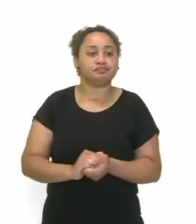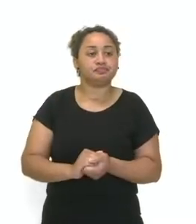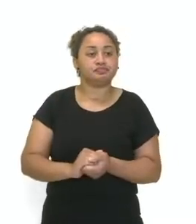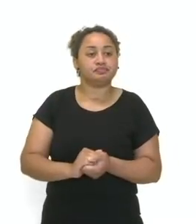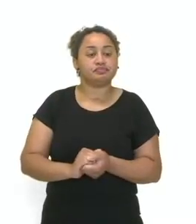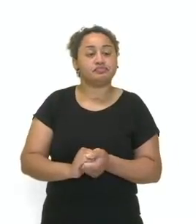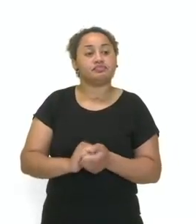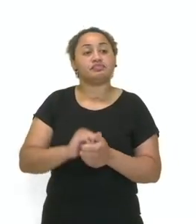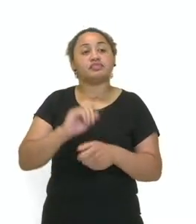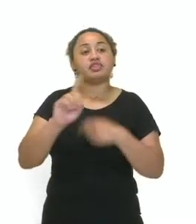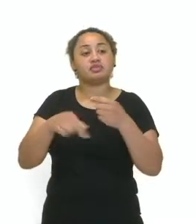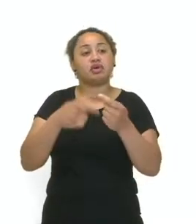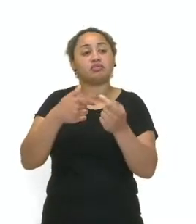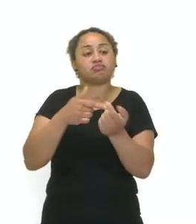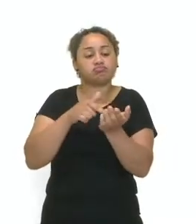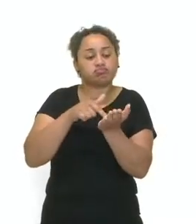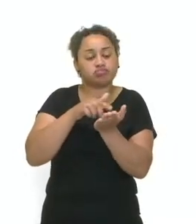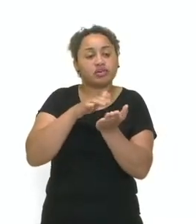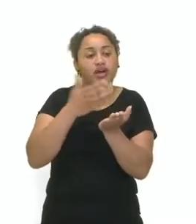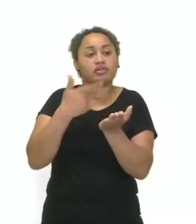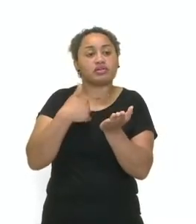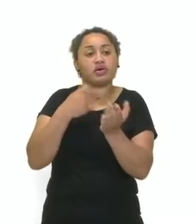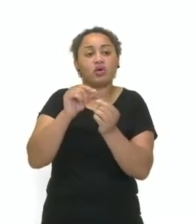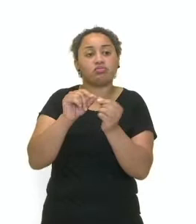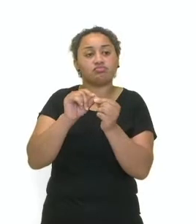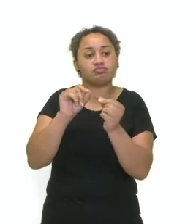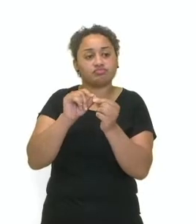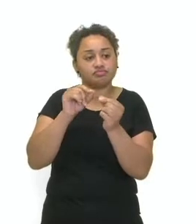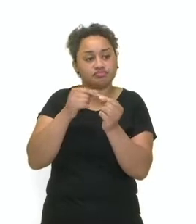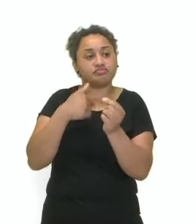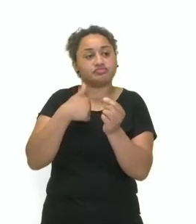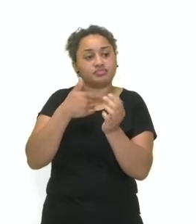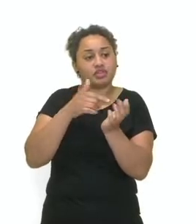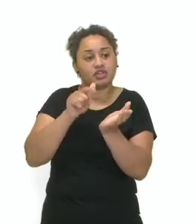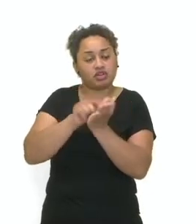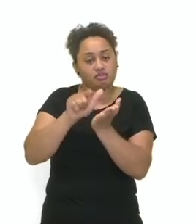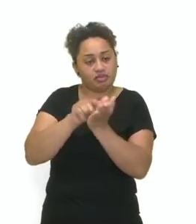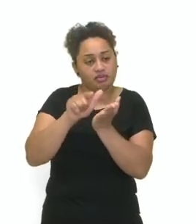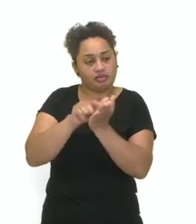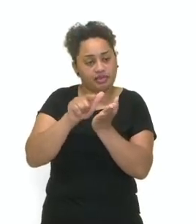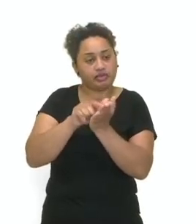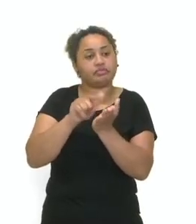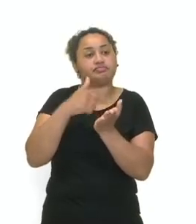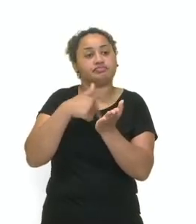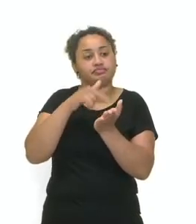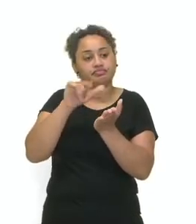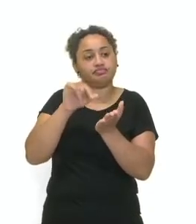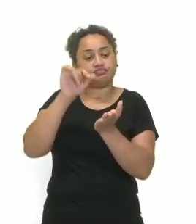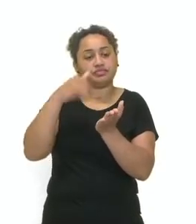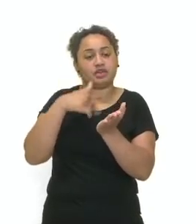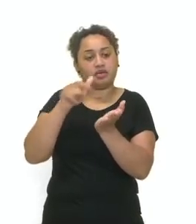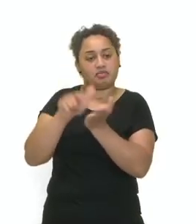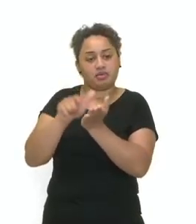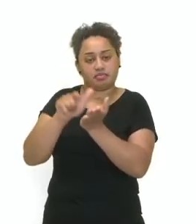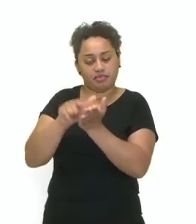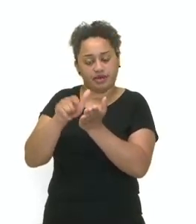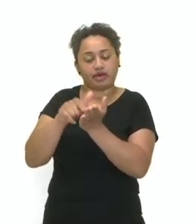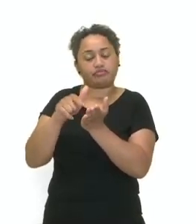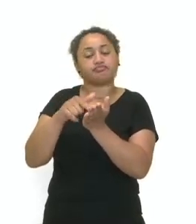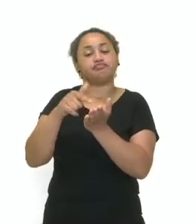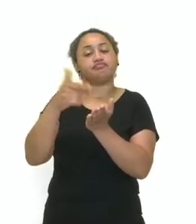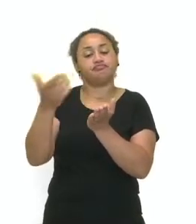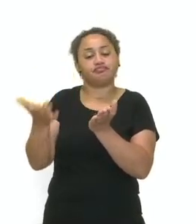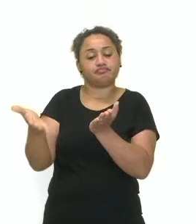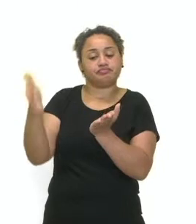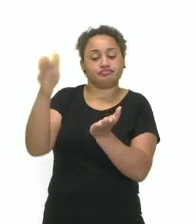A terceira parte seria a impressão, né, em alto relevo no papel. Então, você vai como um carimbo, né,